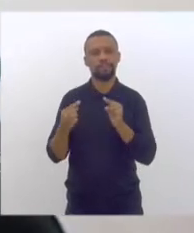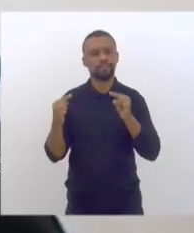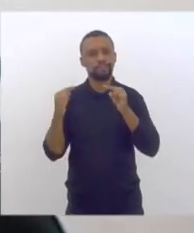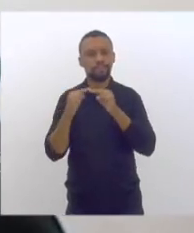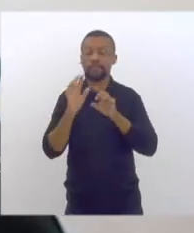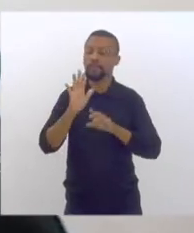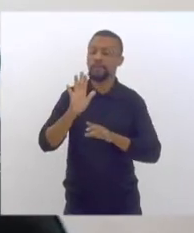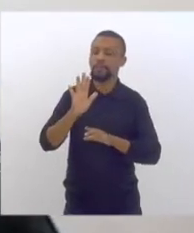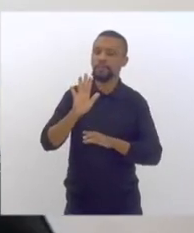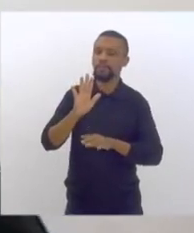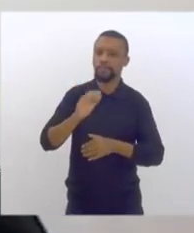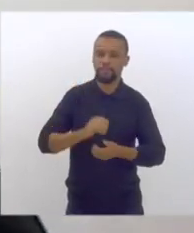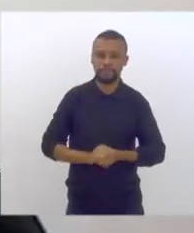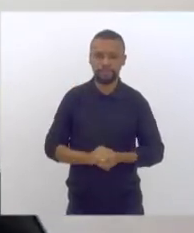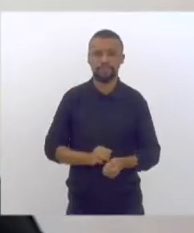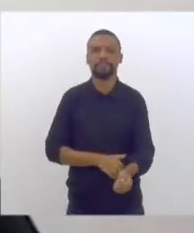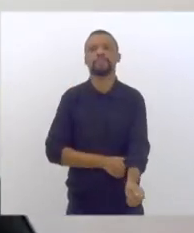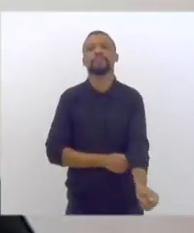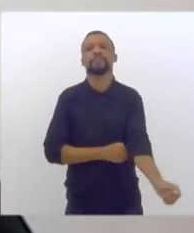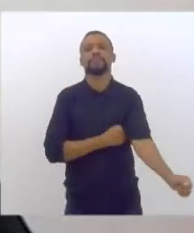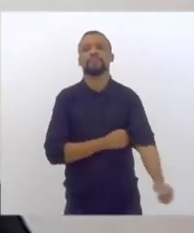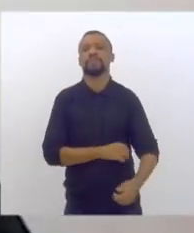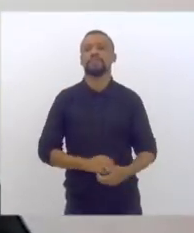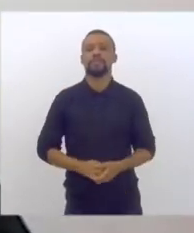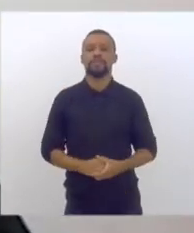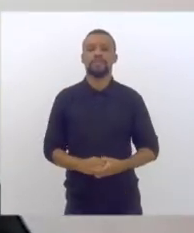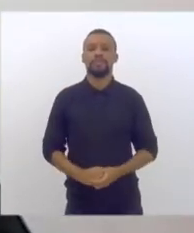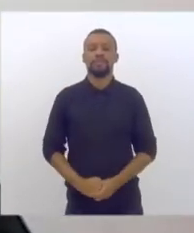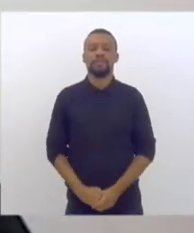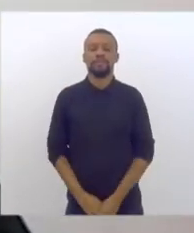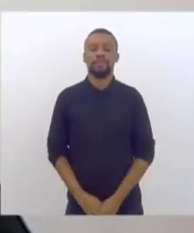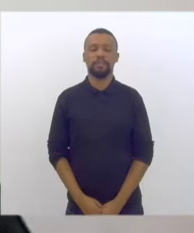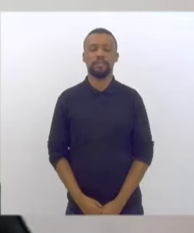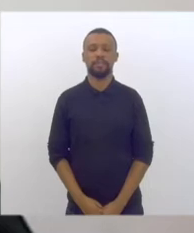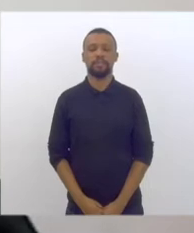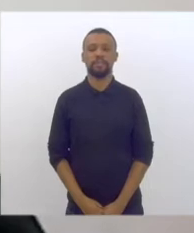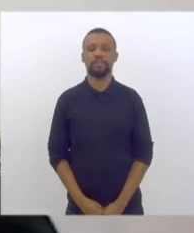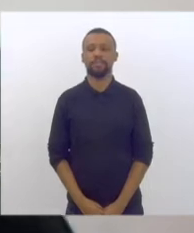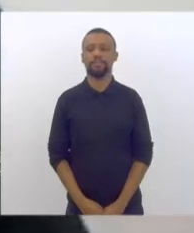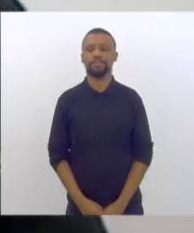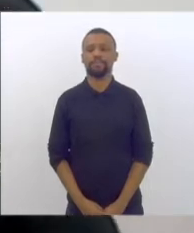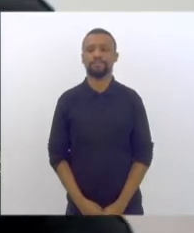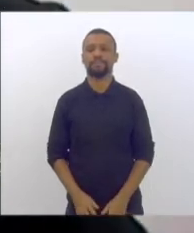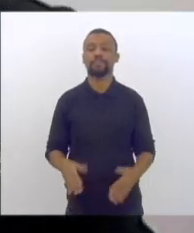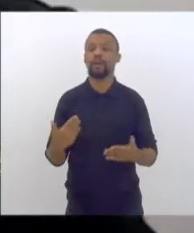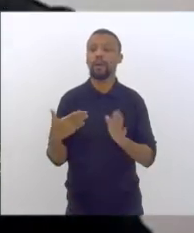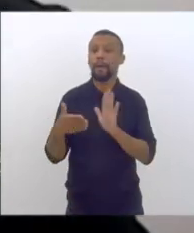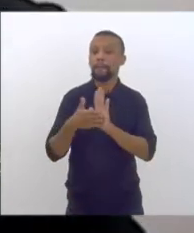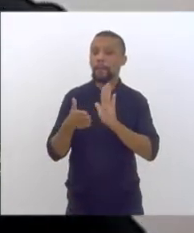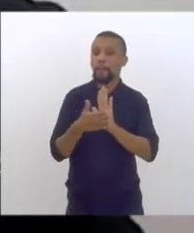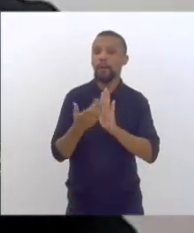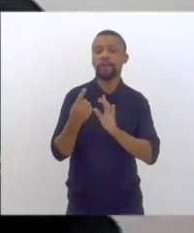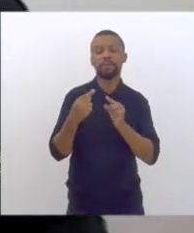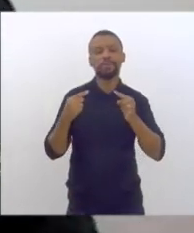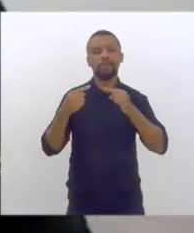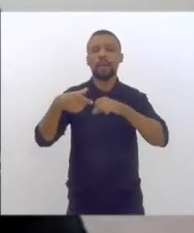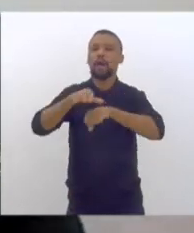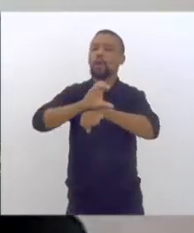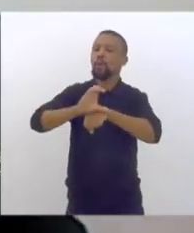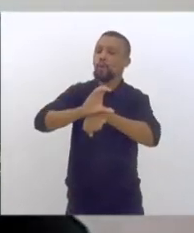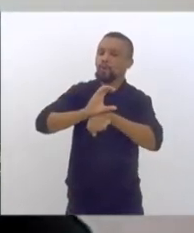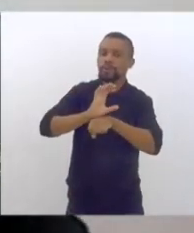E ai ai eu tô pela meditação nós não estamos aqui eu queria pro vota pela constitucionalidade